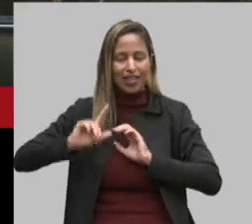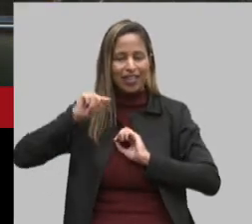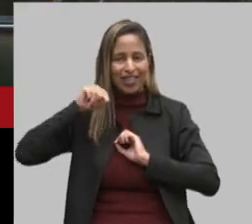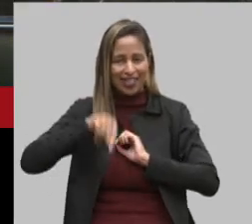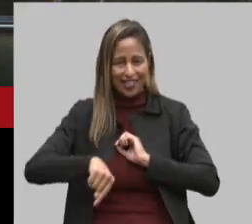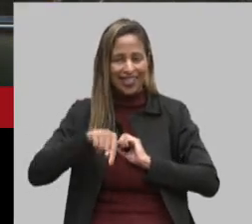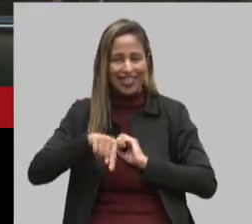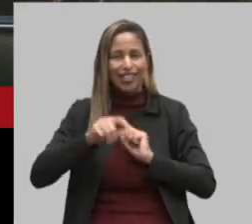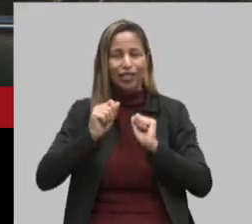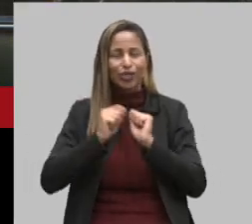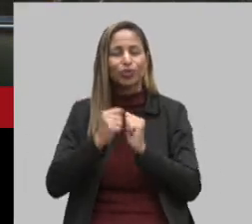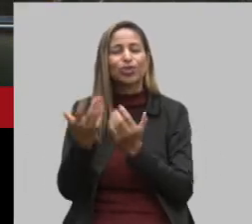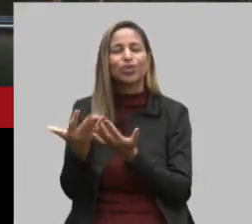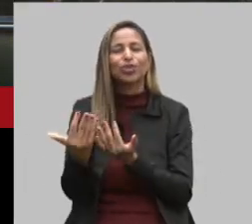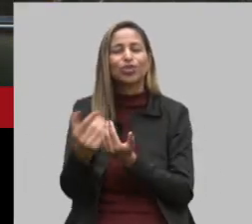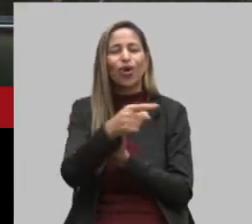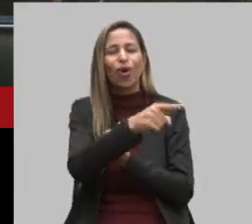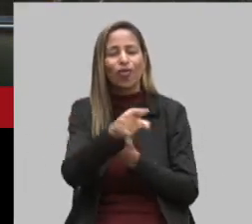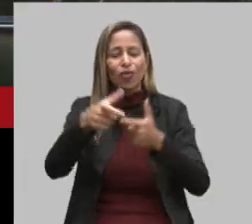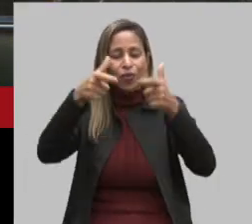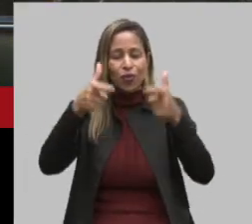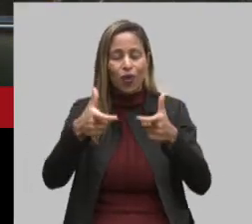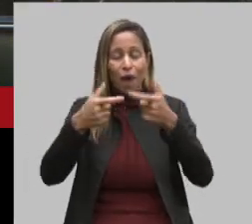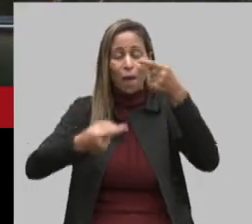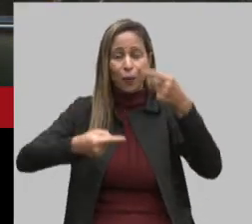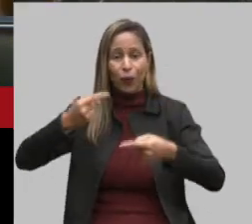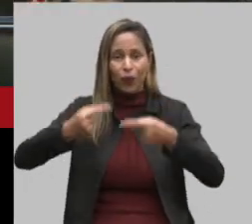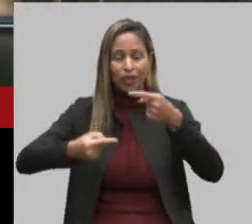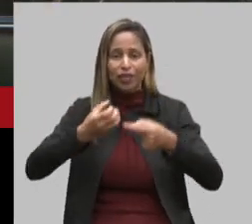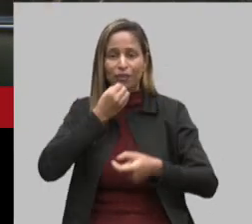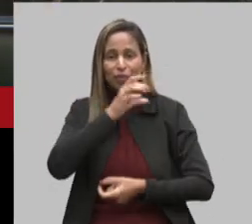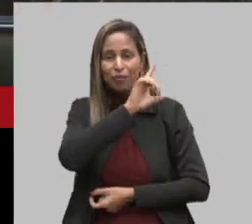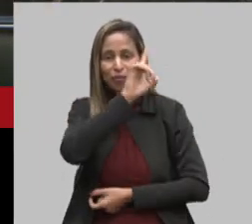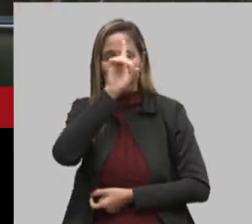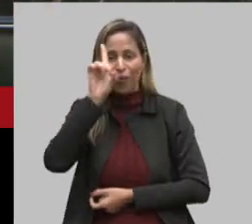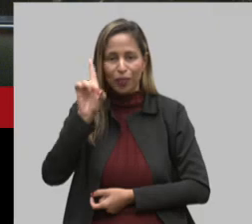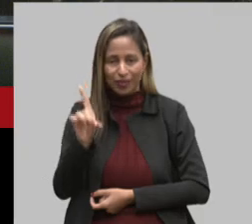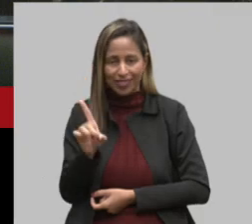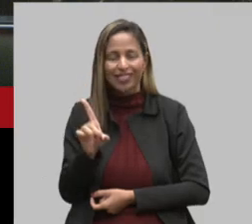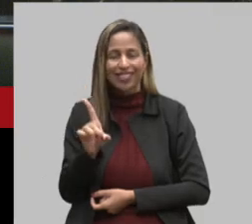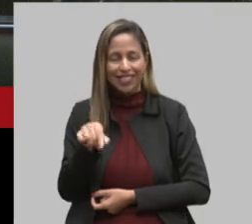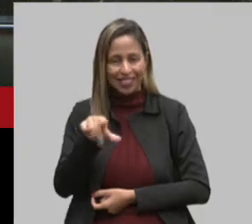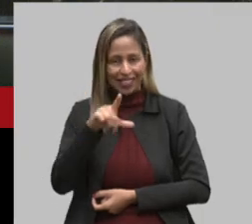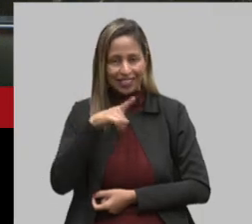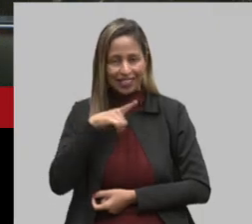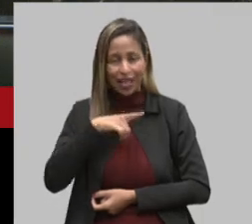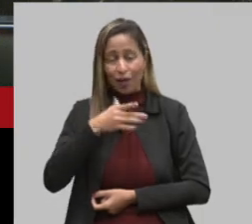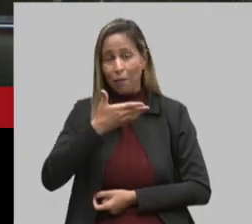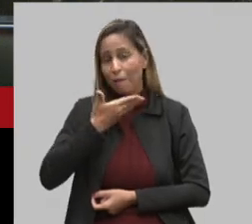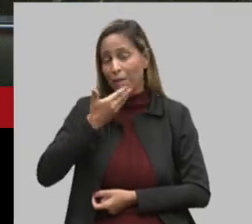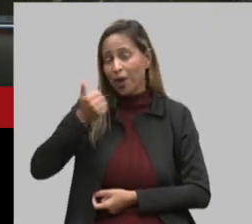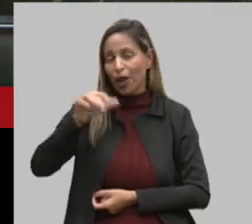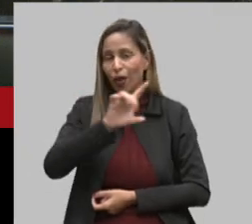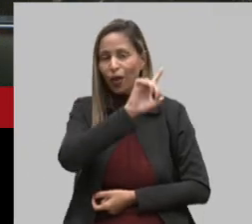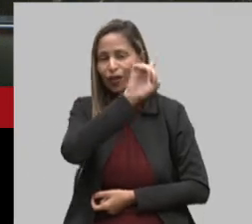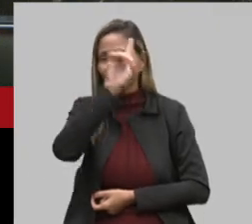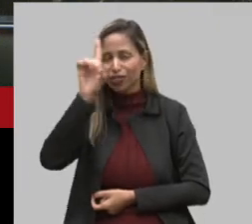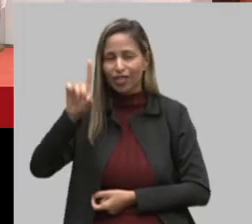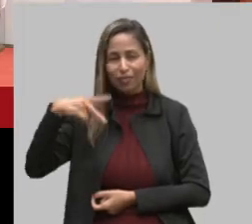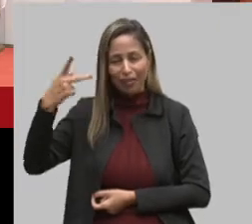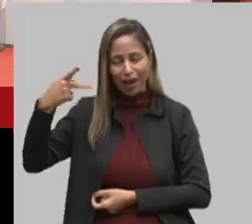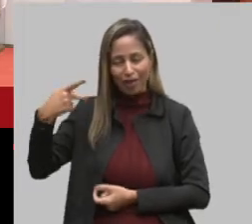com essa Juventude ocupando a política Bom dia para vocês e que a gente tenha o melhor dia do Parlamento